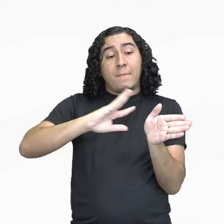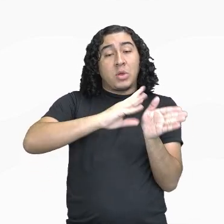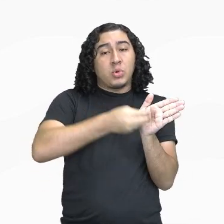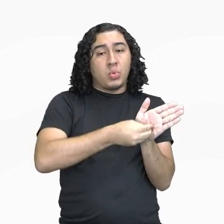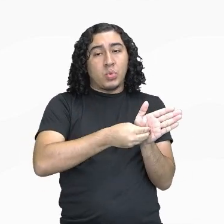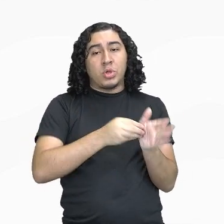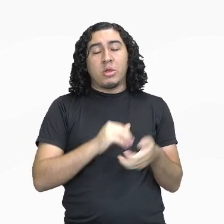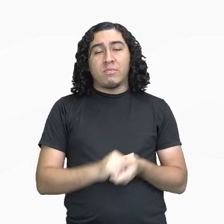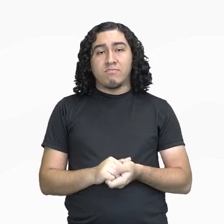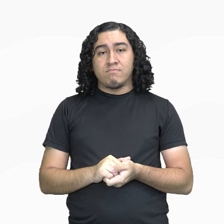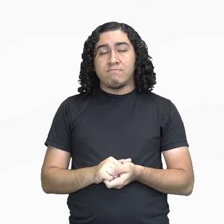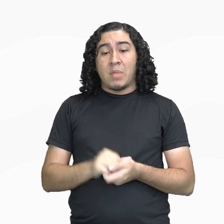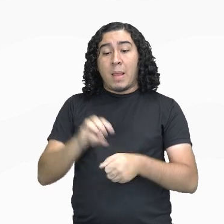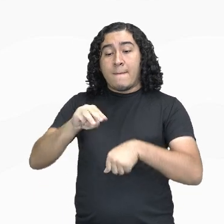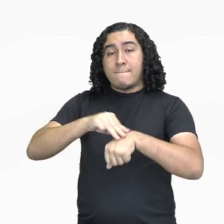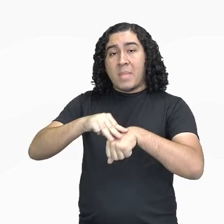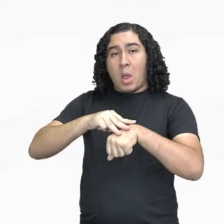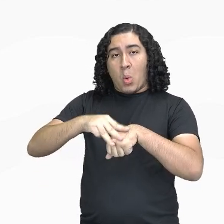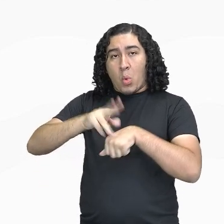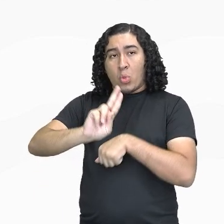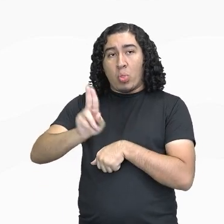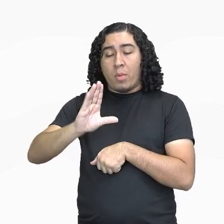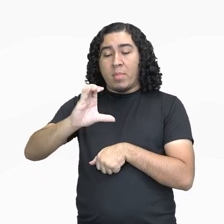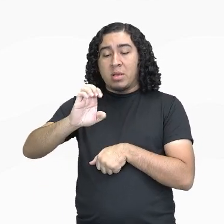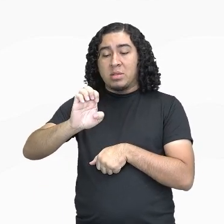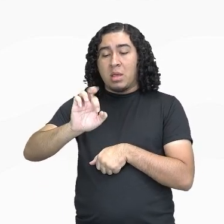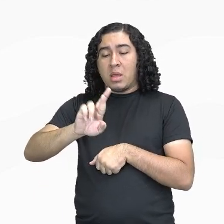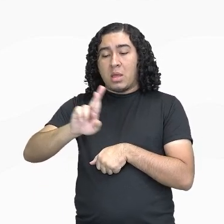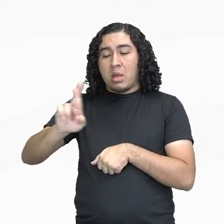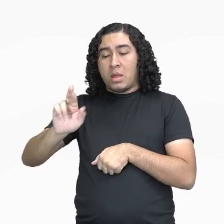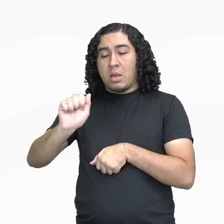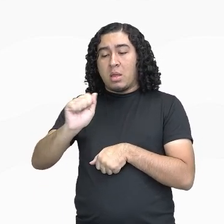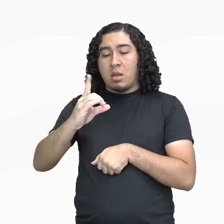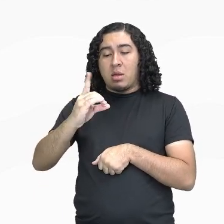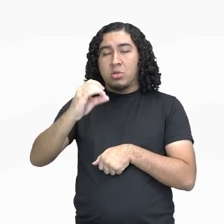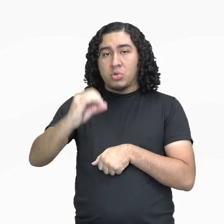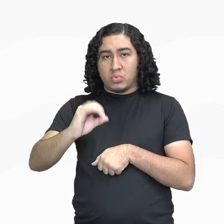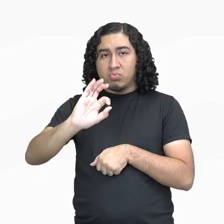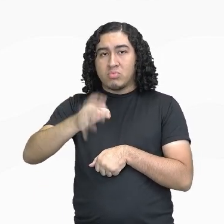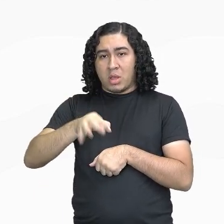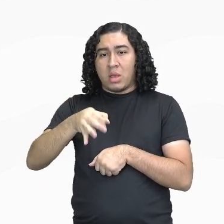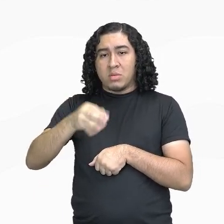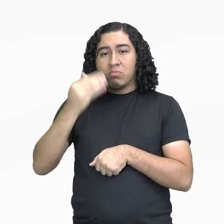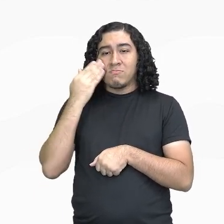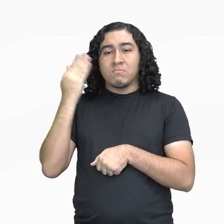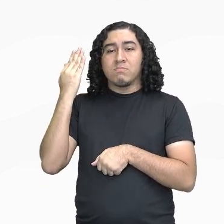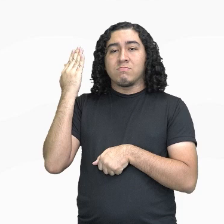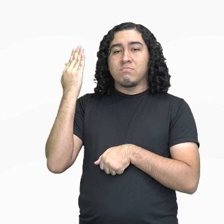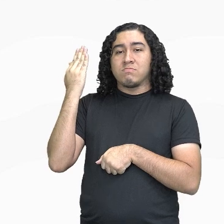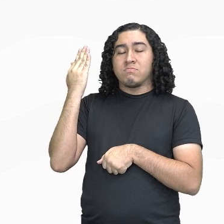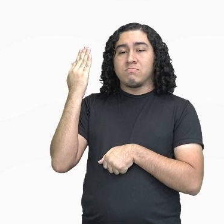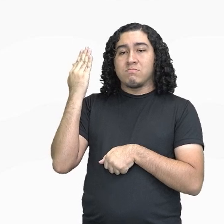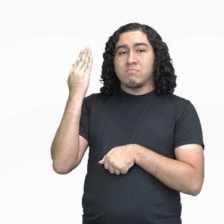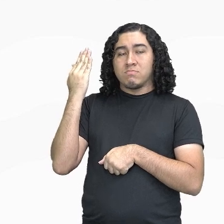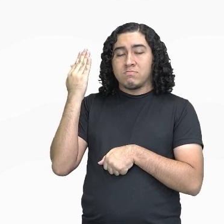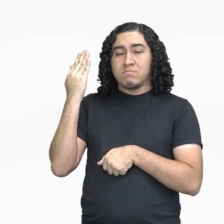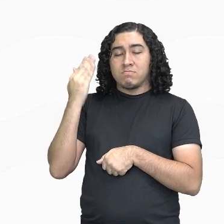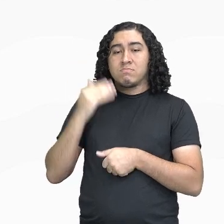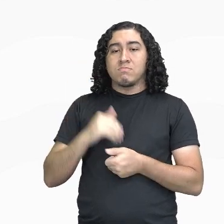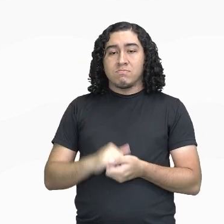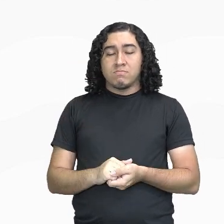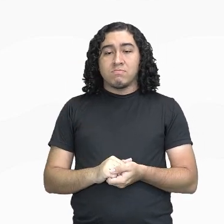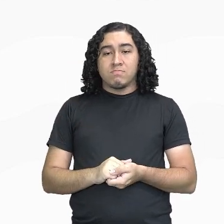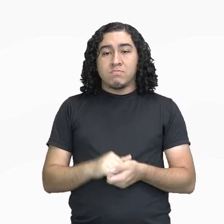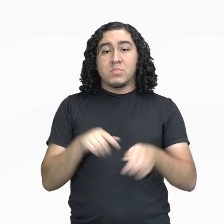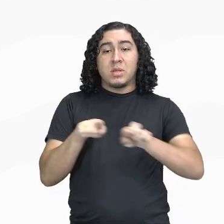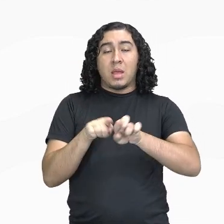A parte em marrom, que nós falamos agora há pouco, é a parte do Maranhão, parte do Mato Grosso e do Tocantins, é o Cerrado.